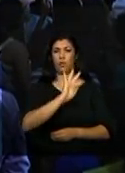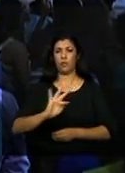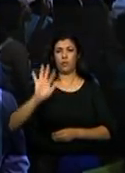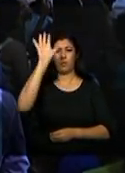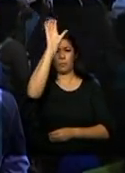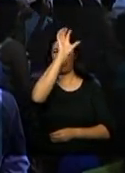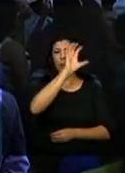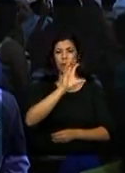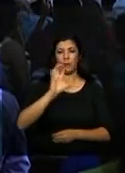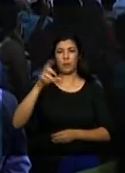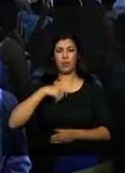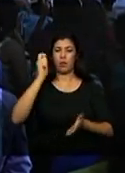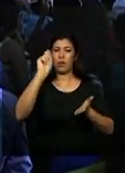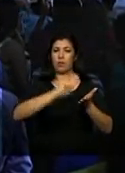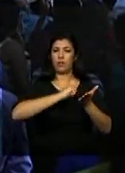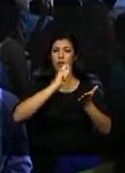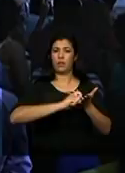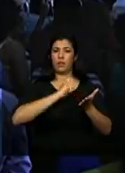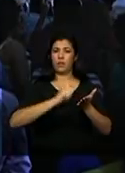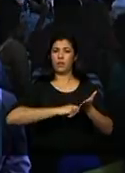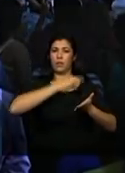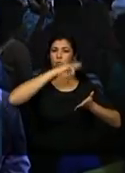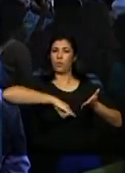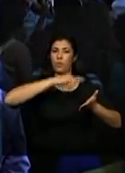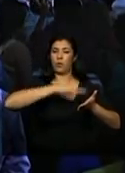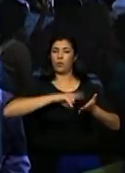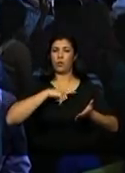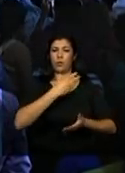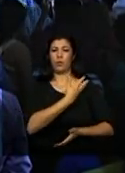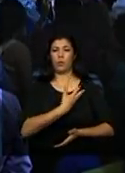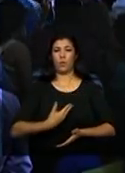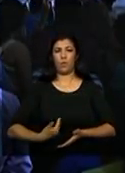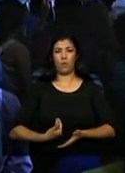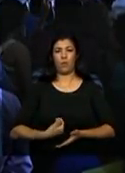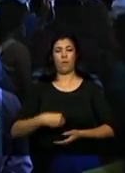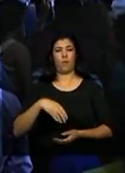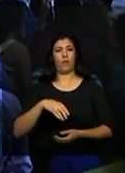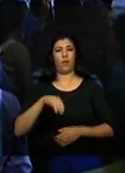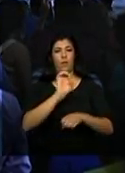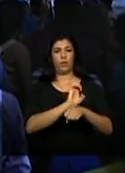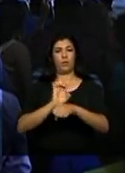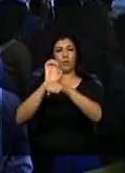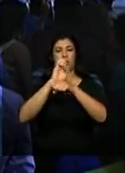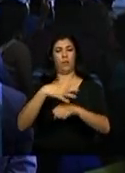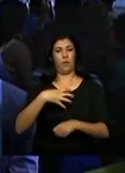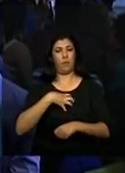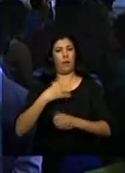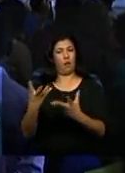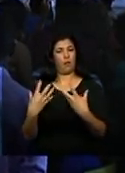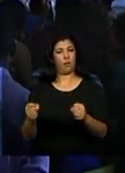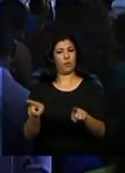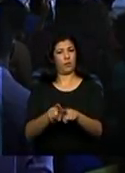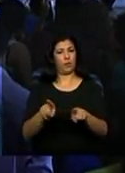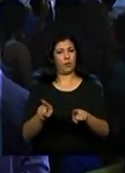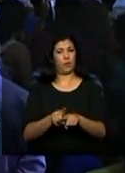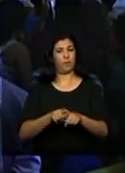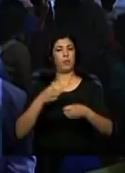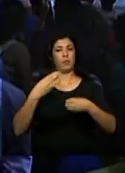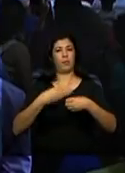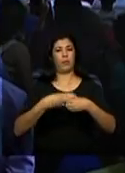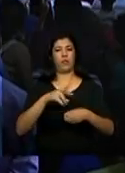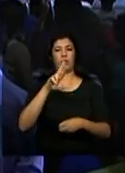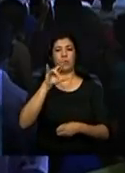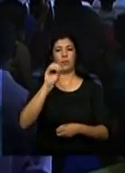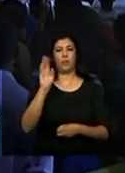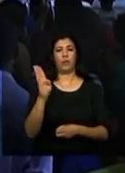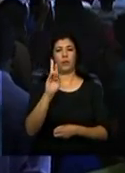do termos de adesão pelo Governo do Estado da Bahia, do município de Rio Branco, representa